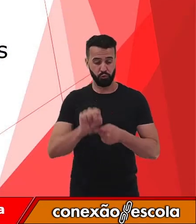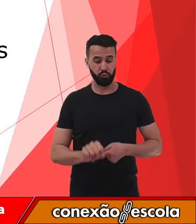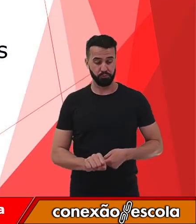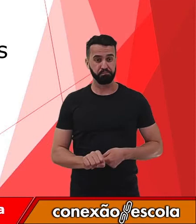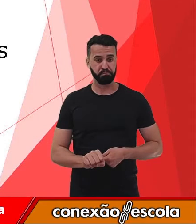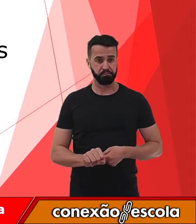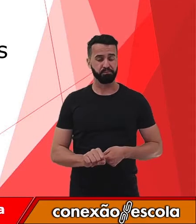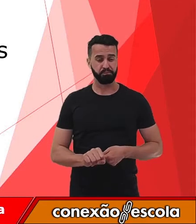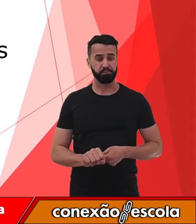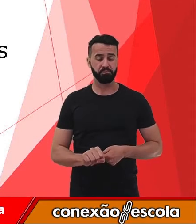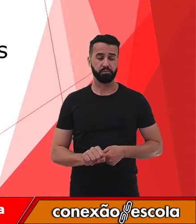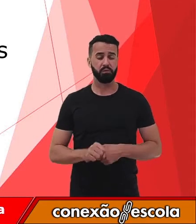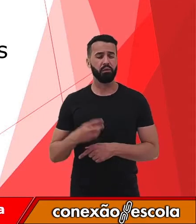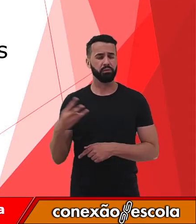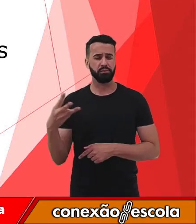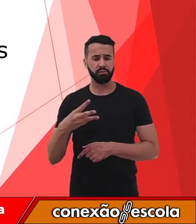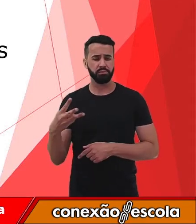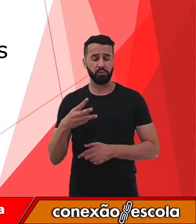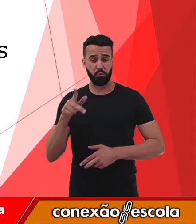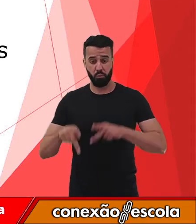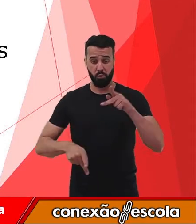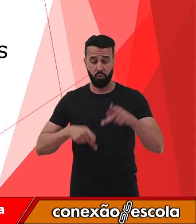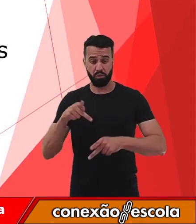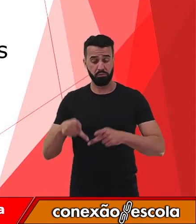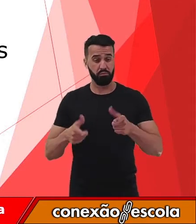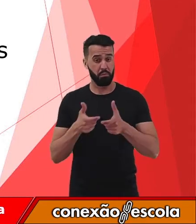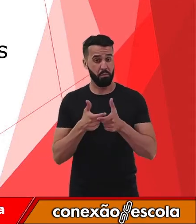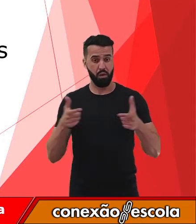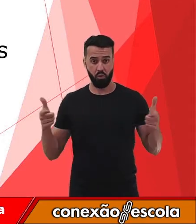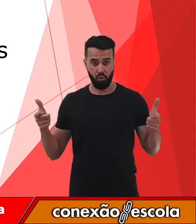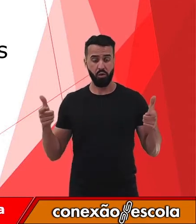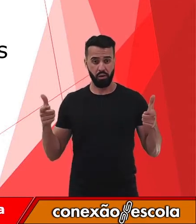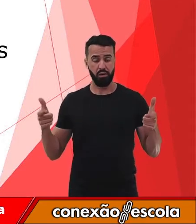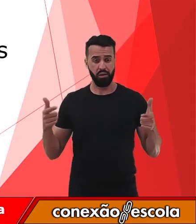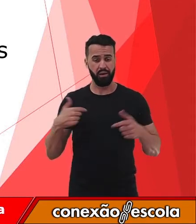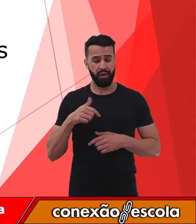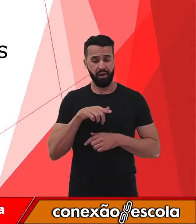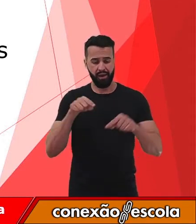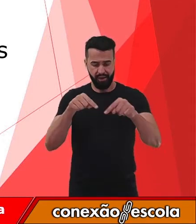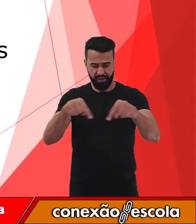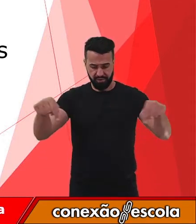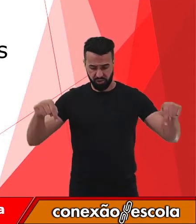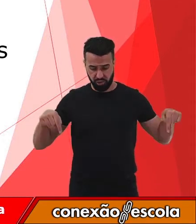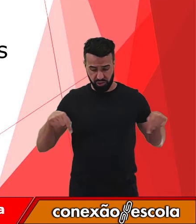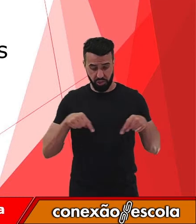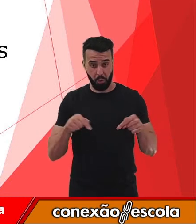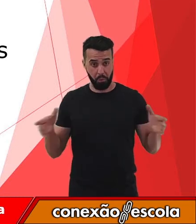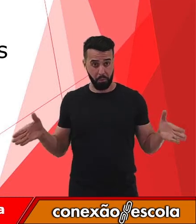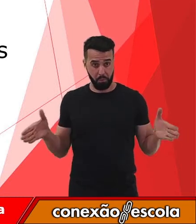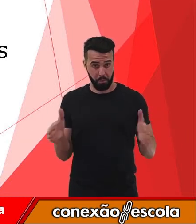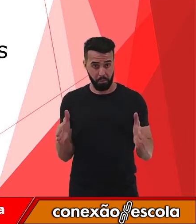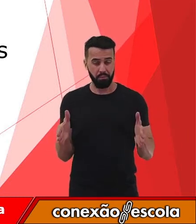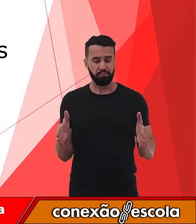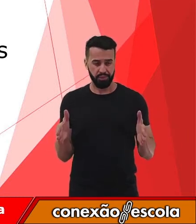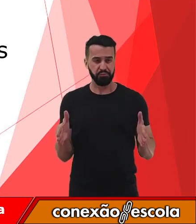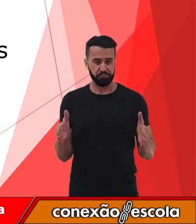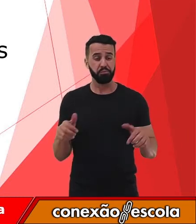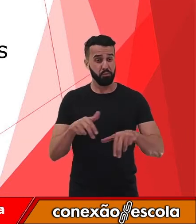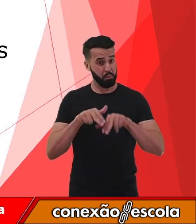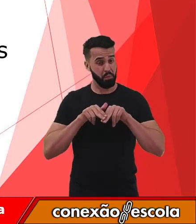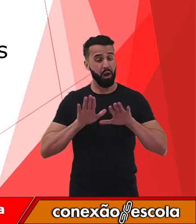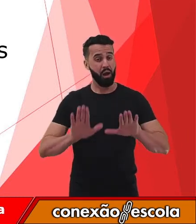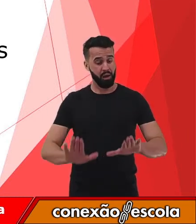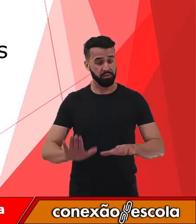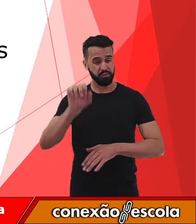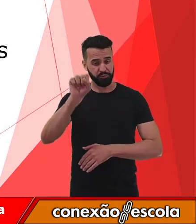tem a terceira maior população absoluta e é a menor região brasileira em extensão territorial. Mesmo assim,